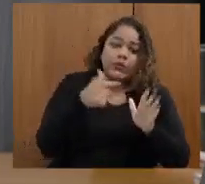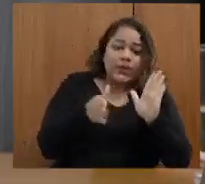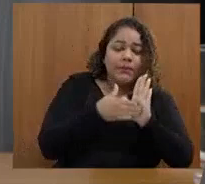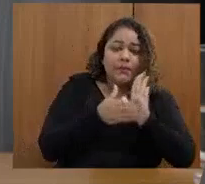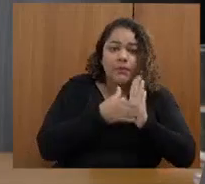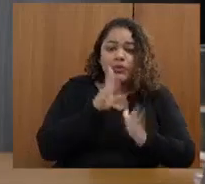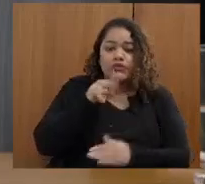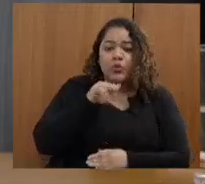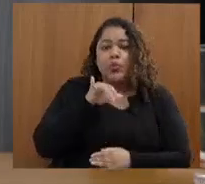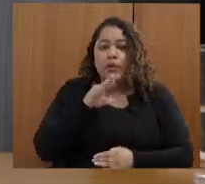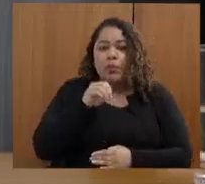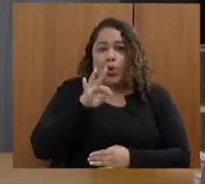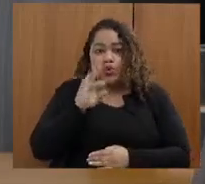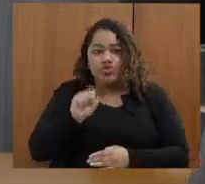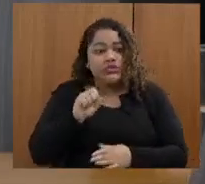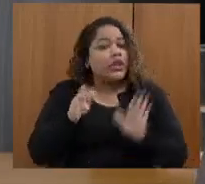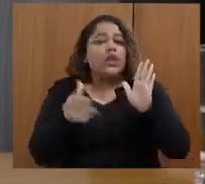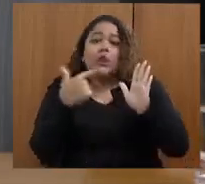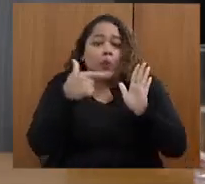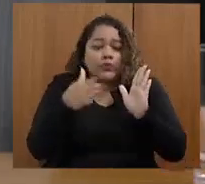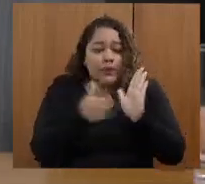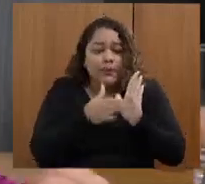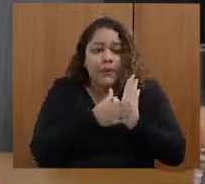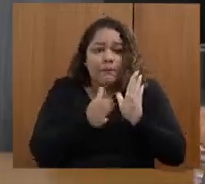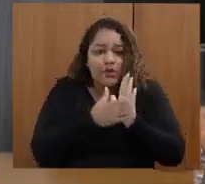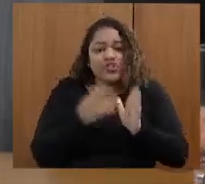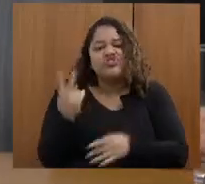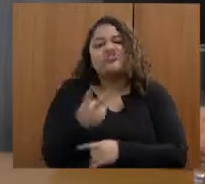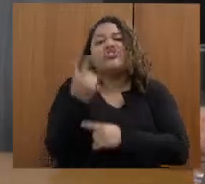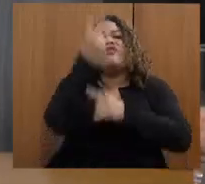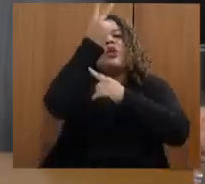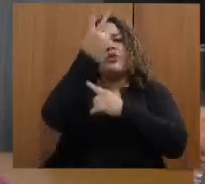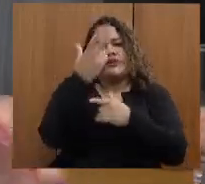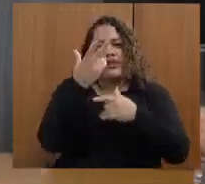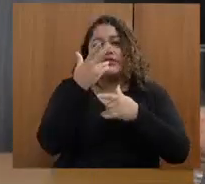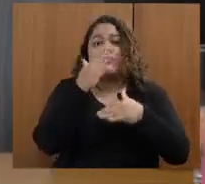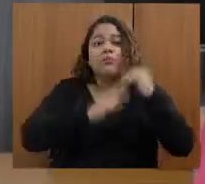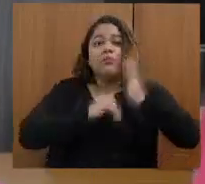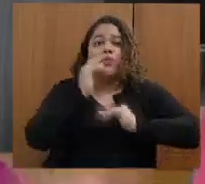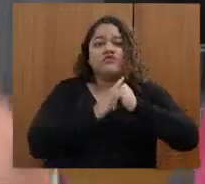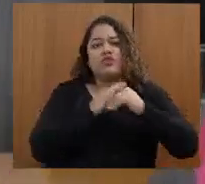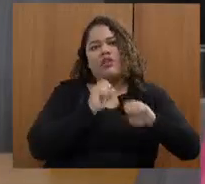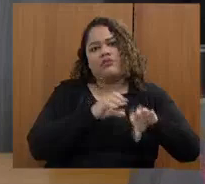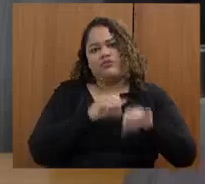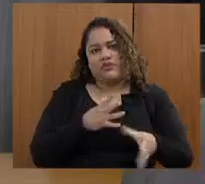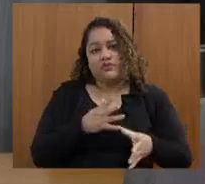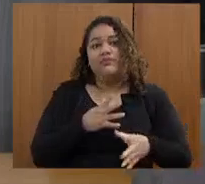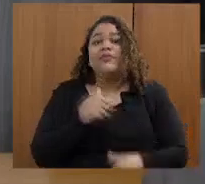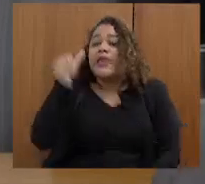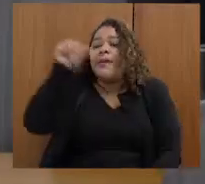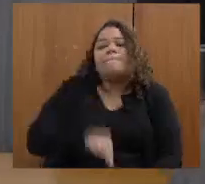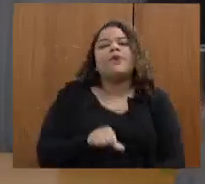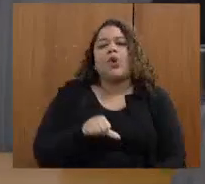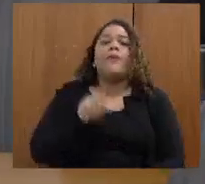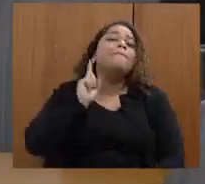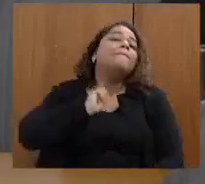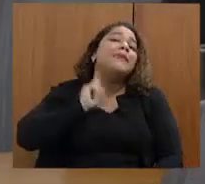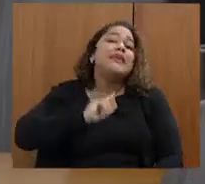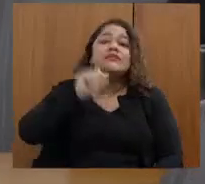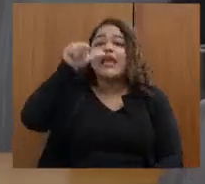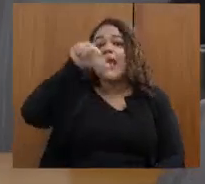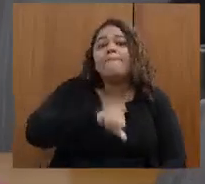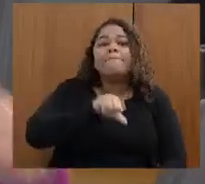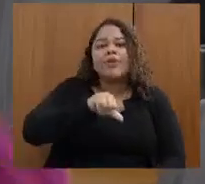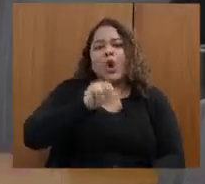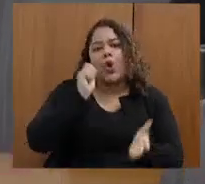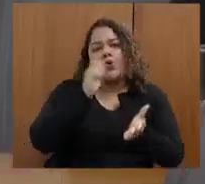de valorização da carreira dos profissionais da educação que é a pior carreira do Estado Minas Gerais paga o pior salário para os seus profissionais e